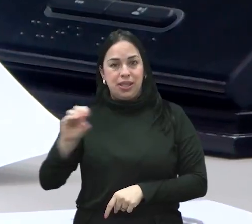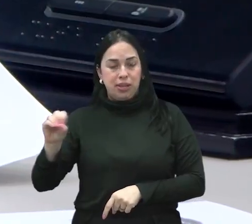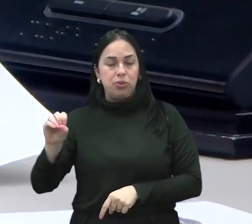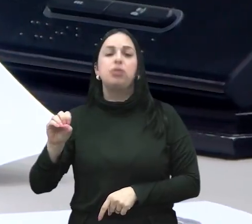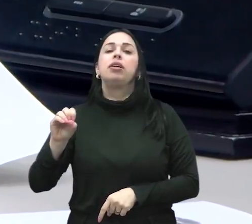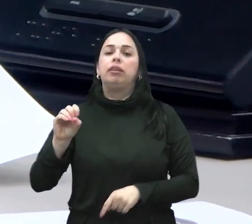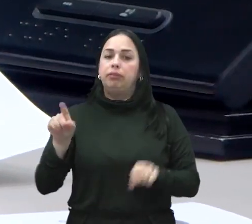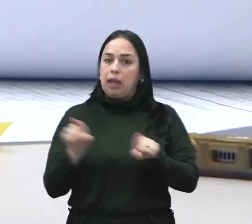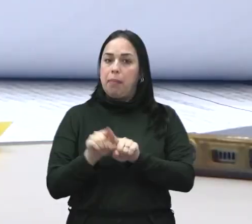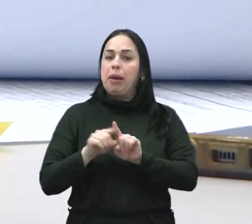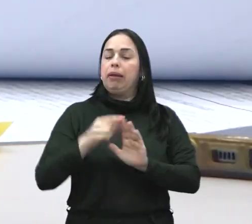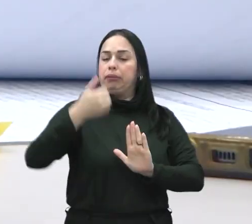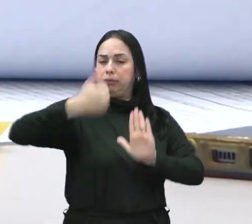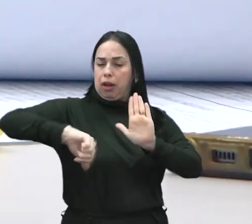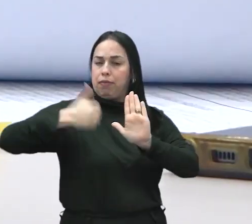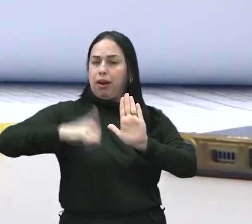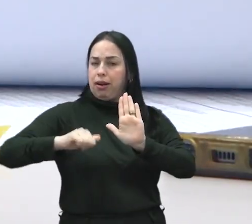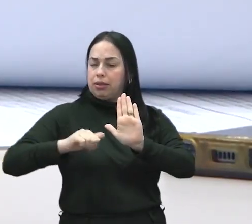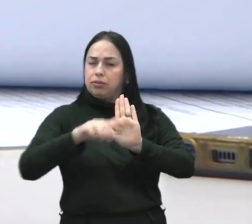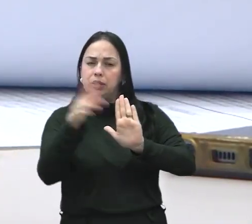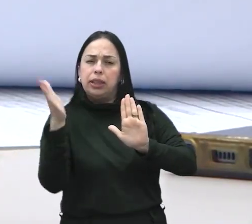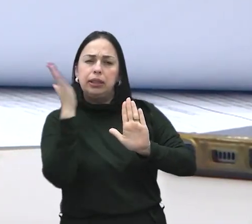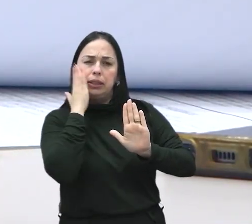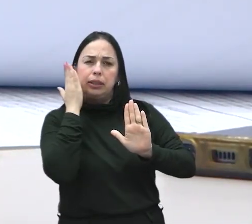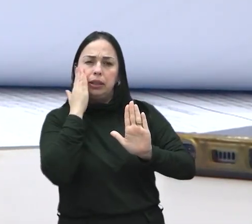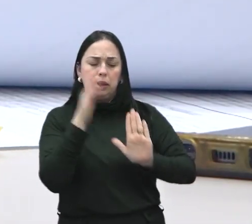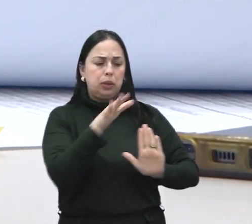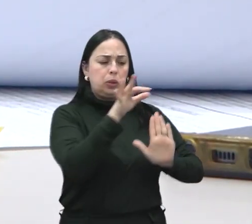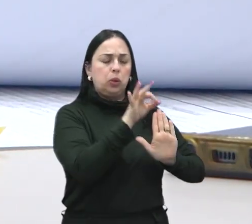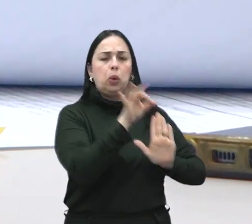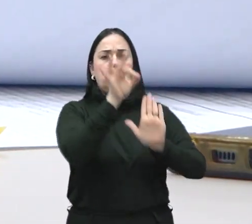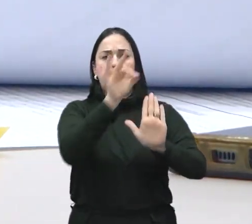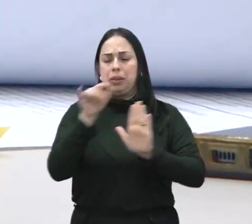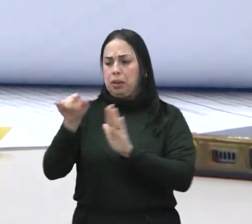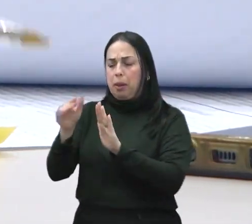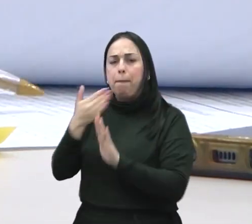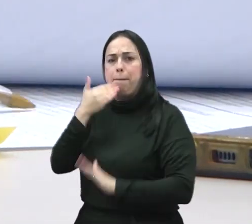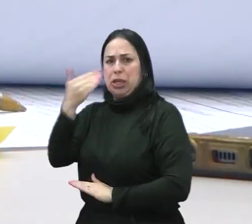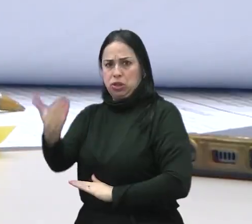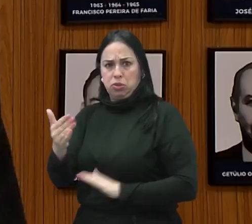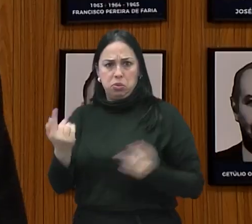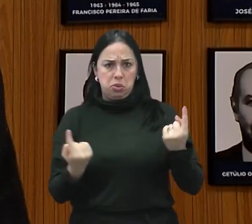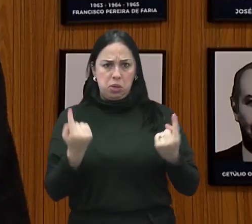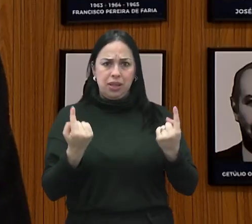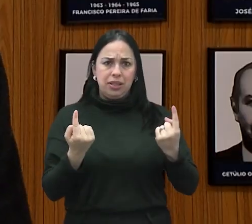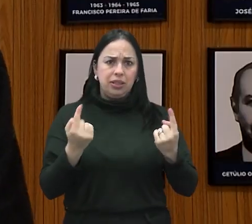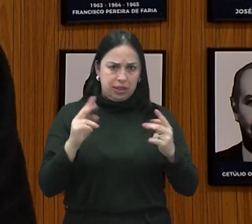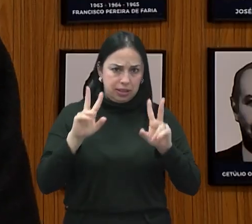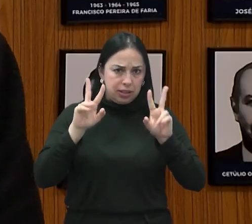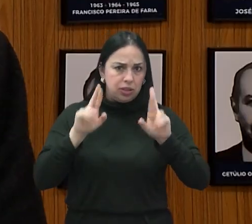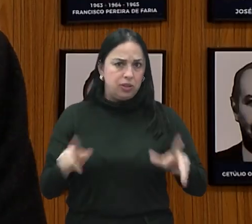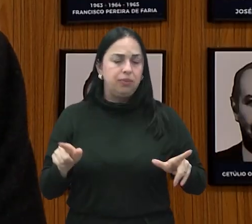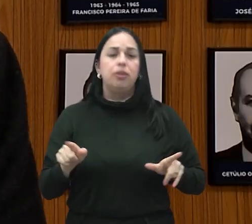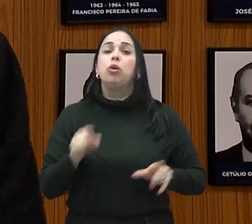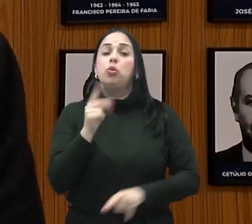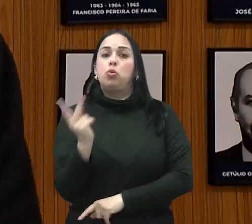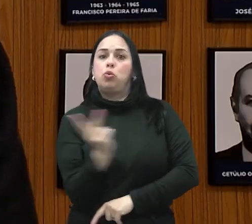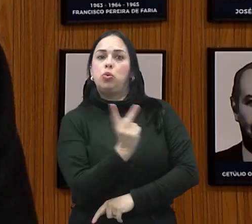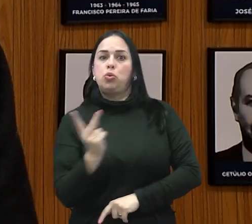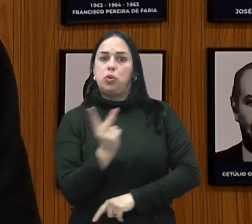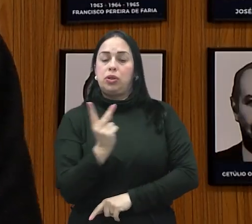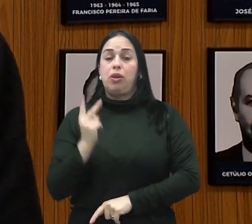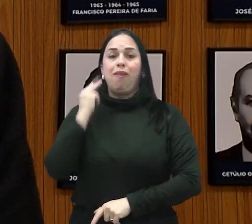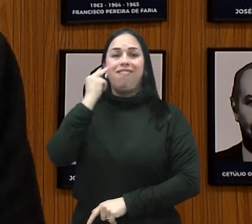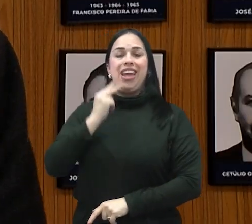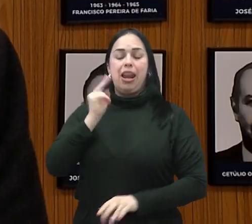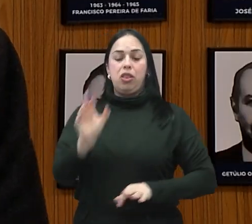foram apreciados. Mas você sabe a diferença desses dois documentos legislativos? Os dois são manifestações